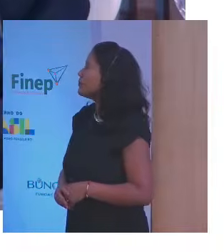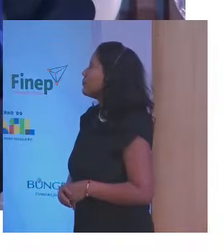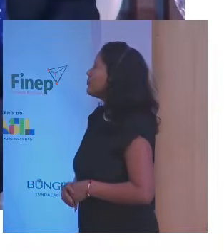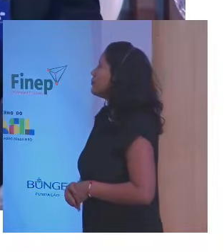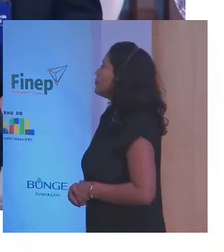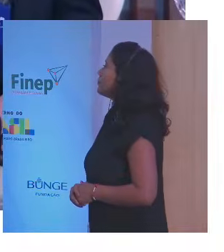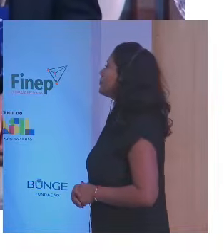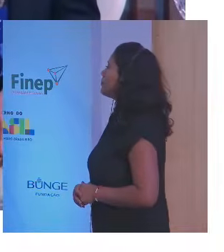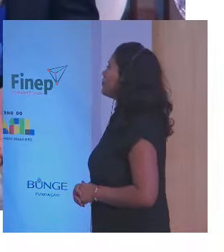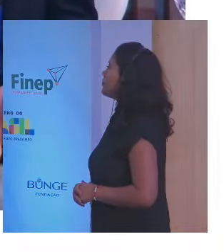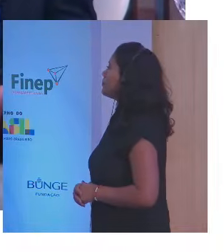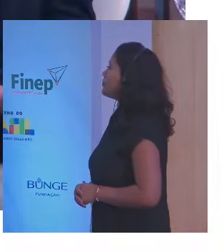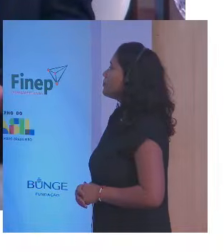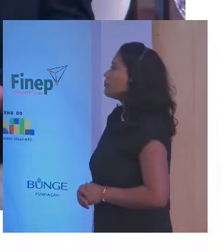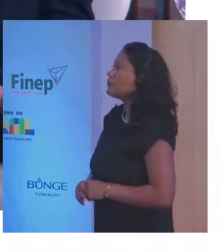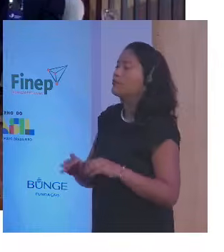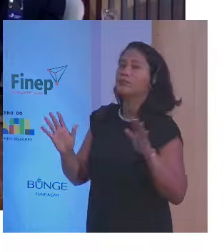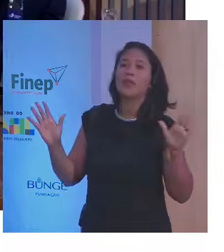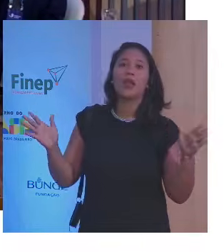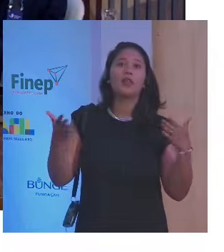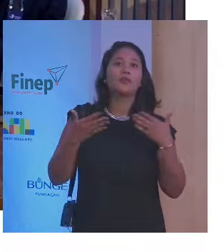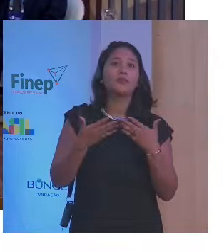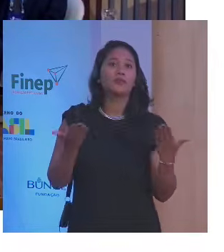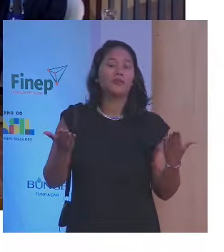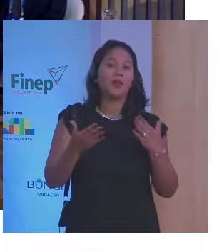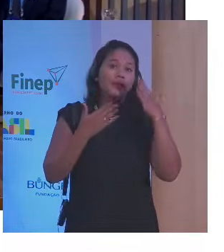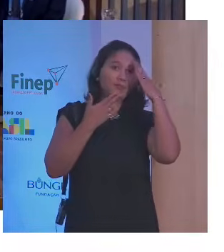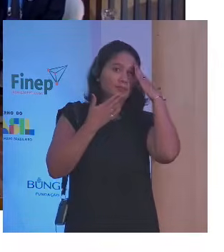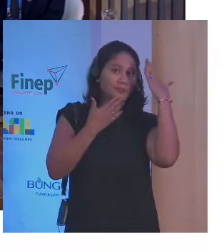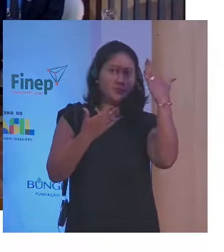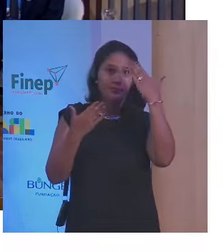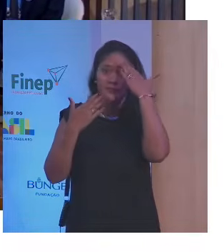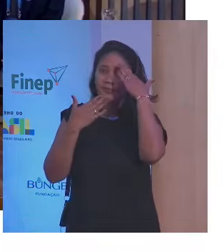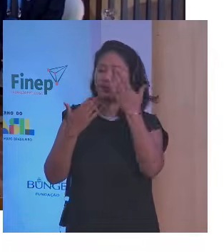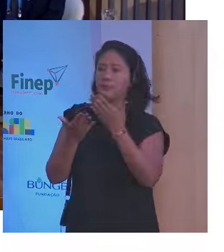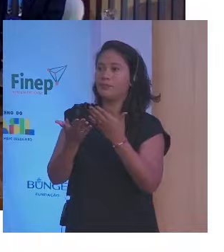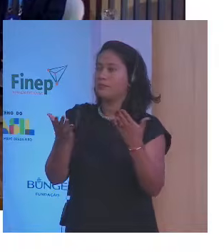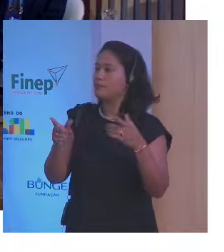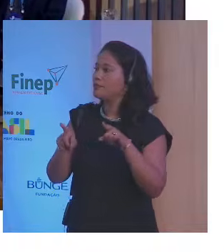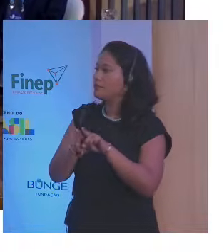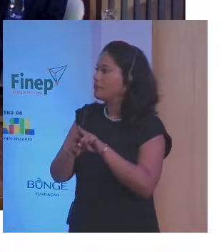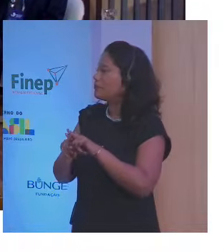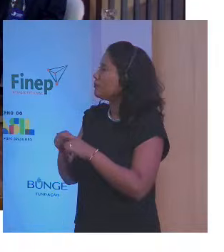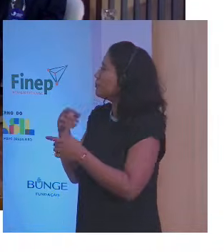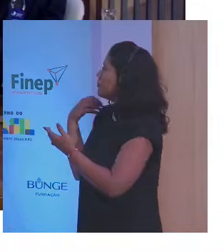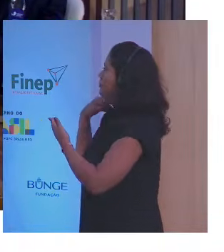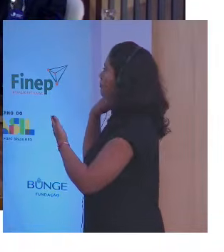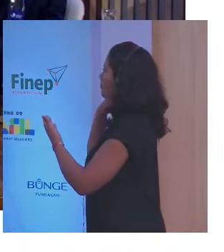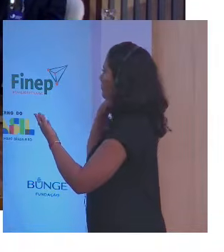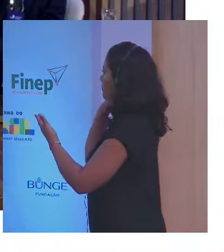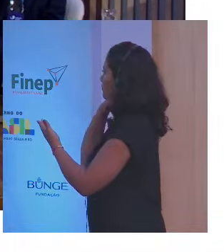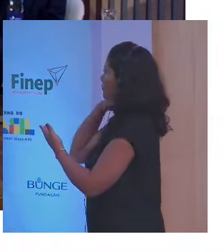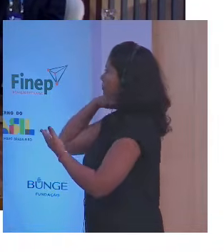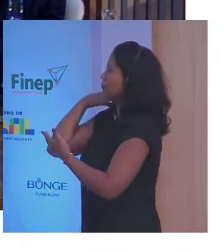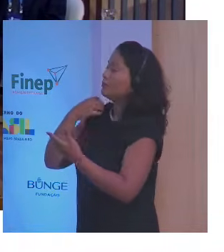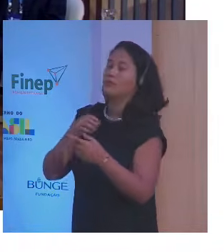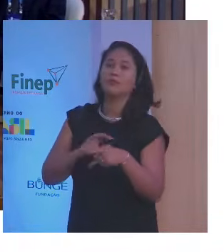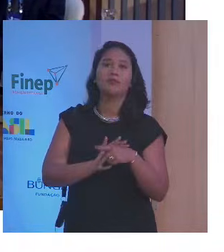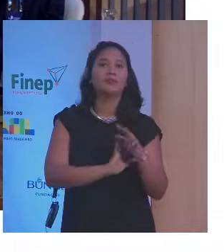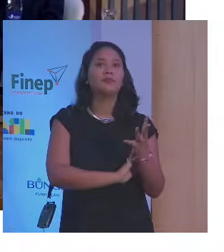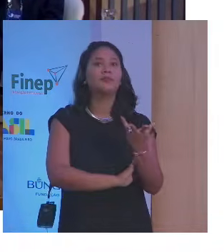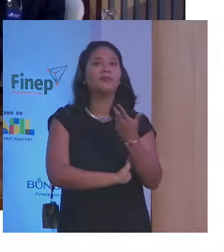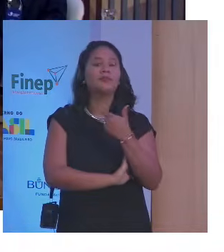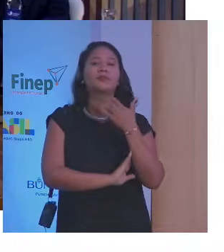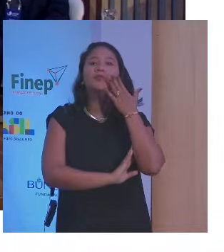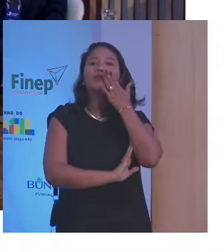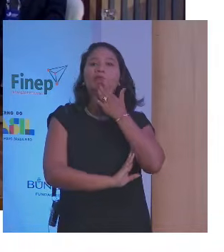Bom, com isso, então, a gente vai encerrar a nossa sessão. Eu agradeço, então, ao Nils, ao Bjorn e ao Andrei pelas excelentes apresentações e por